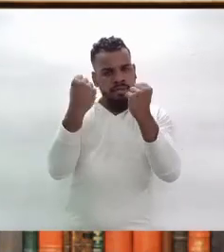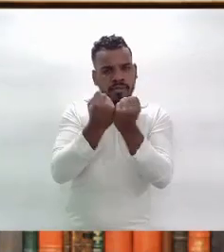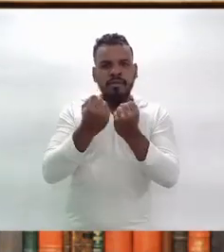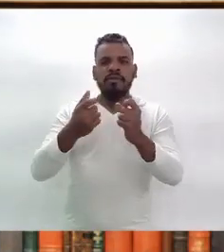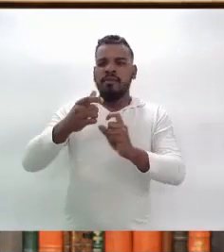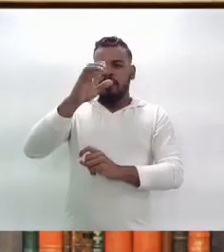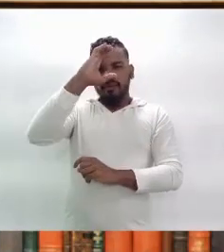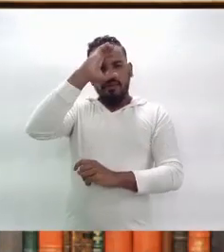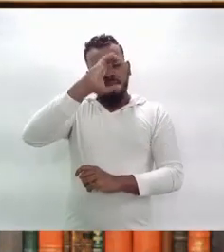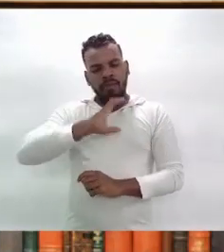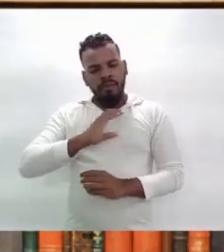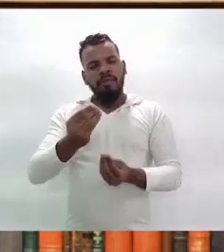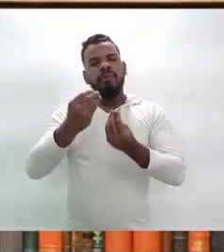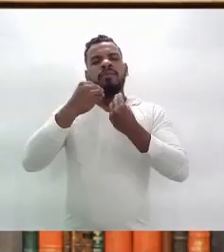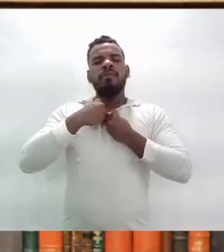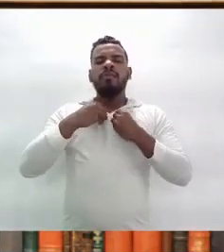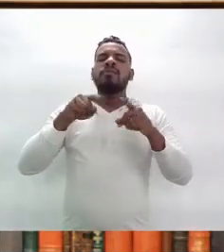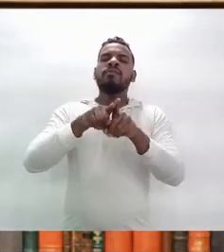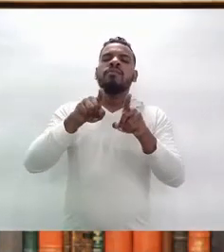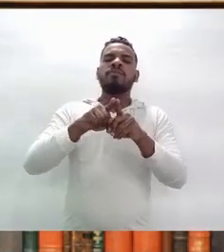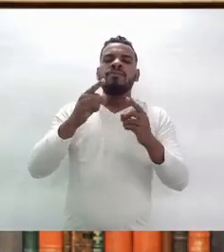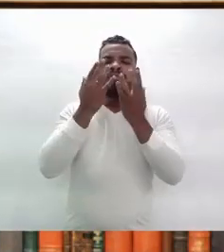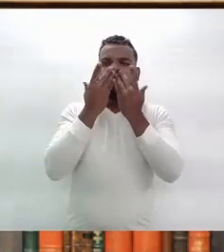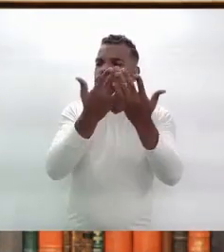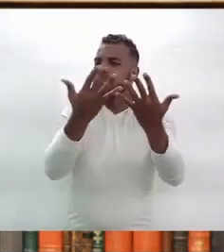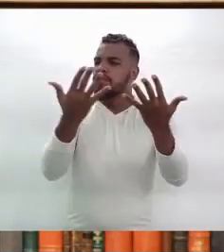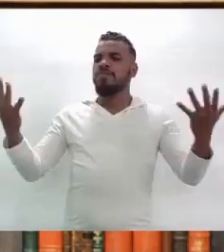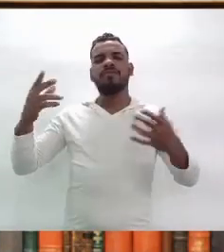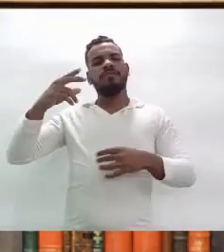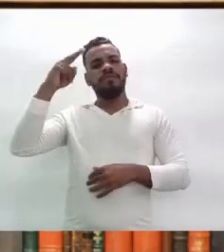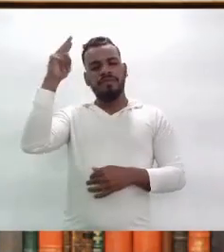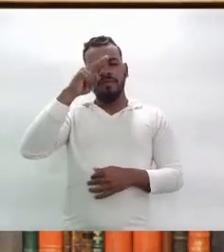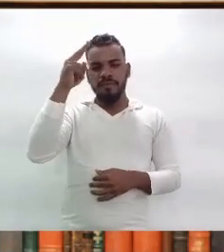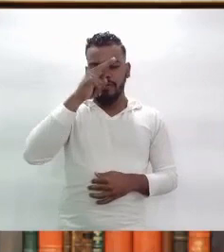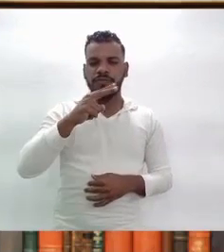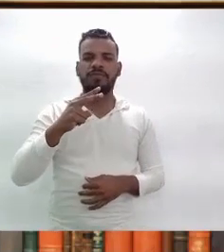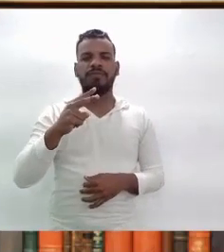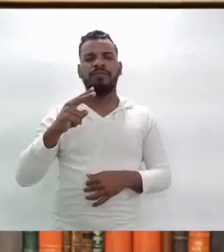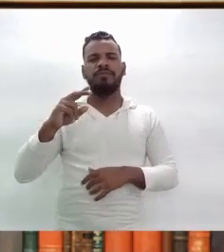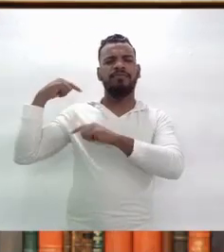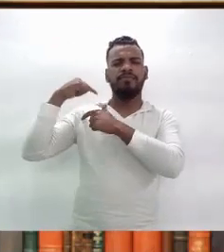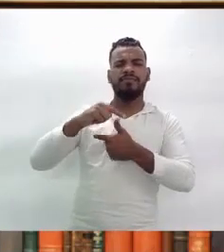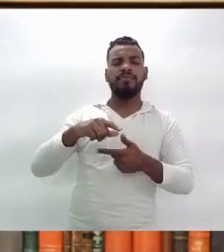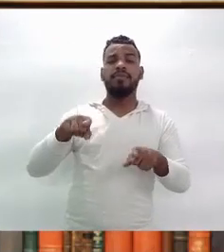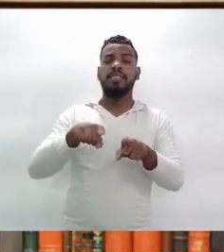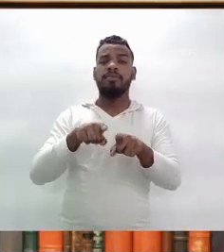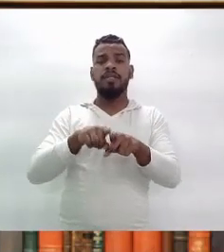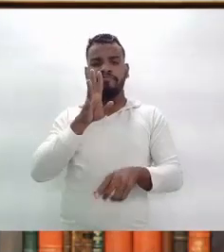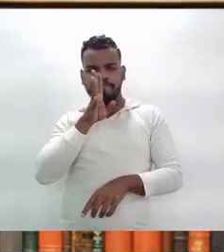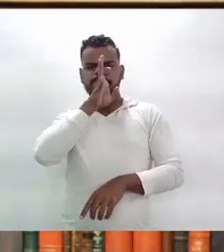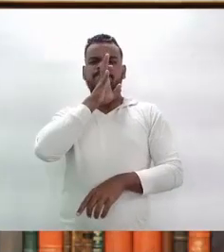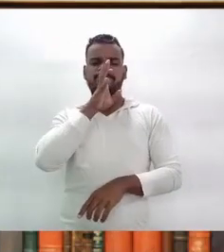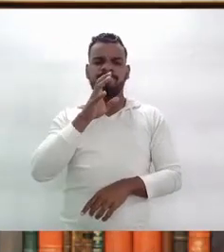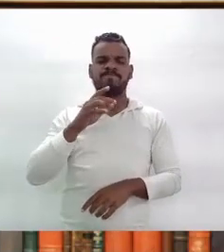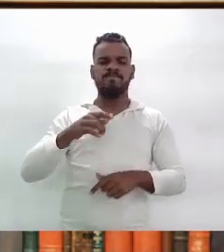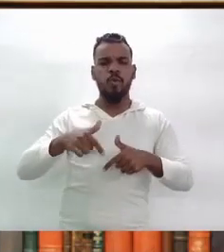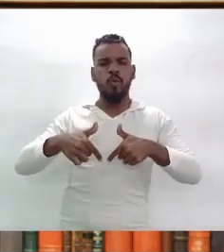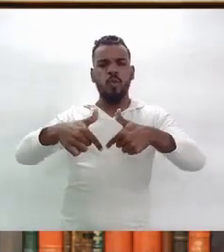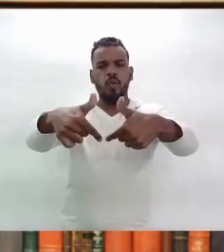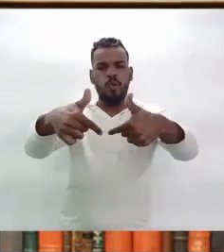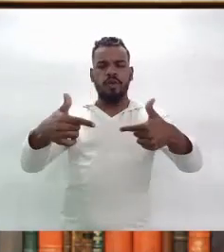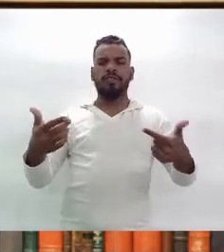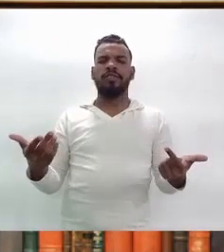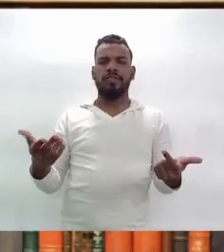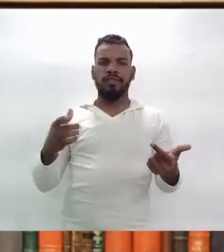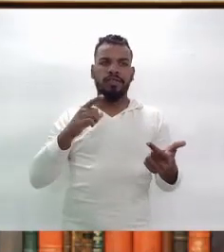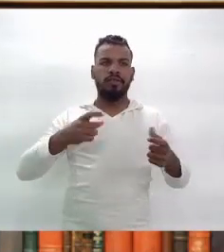sua composição com o colorido, a história, a tradição e a resistência, né, dessas